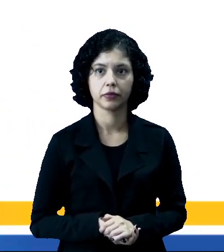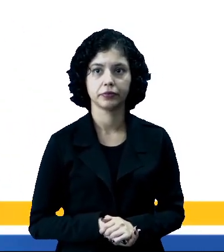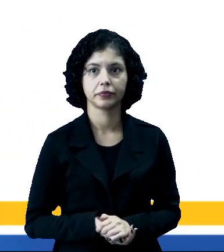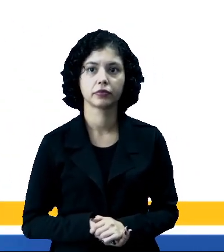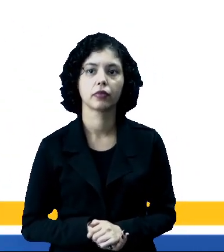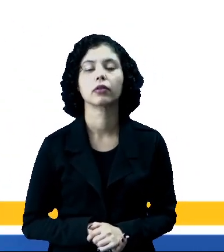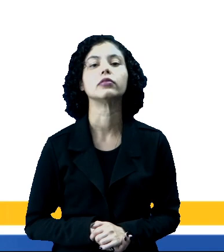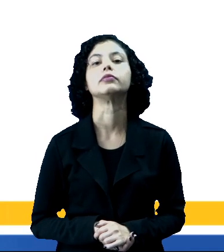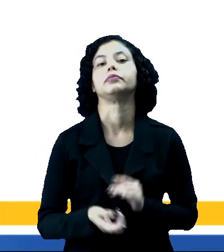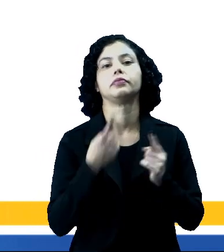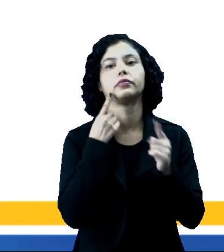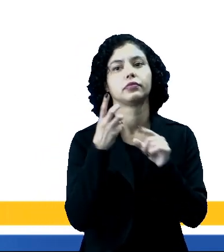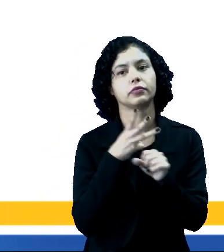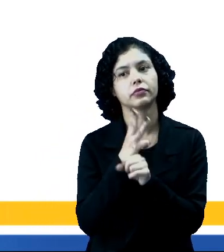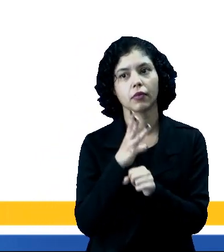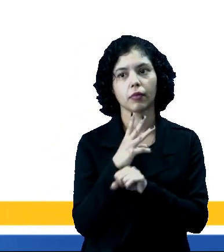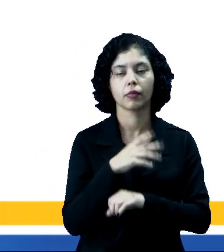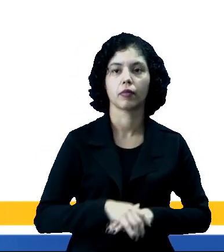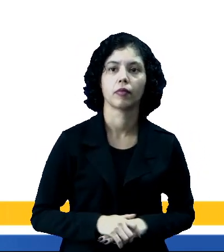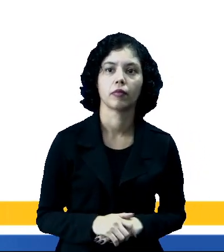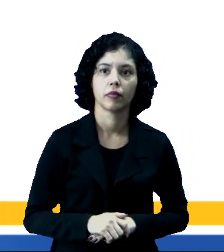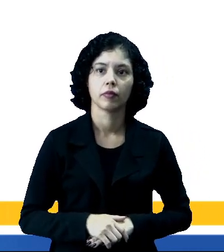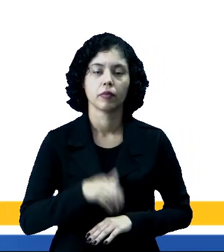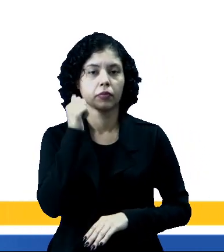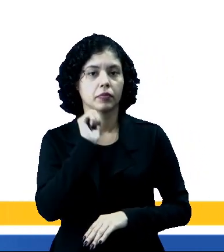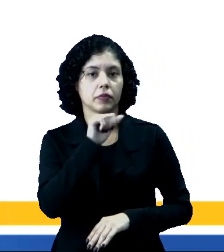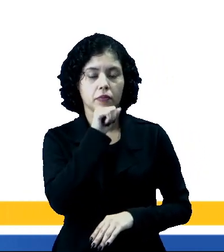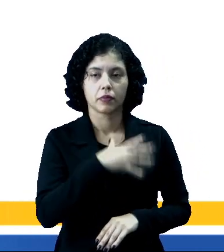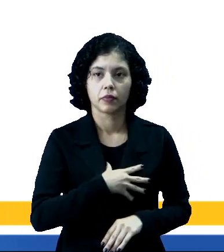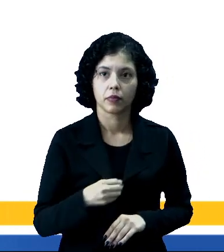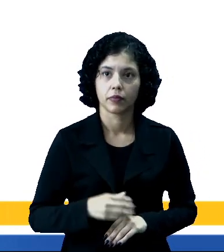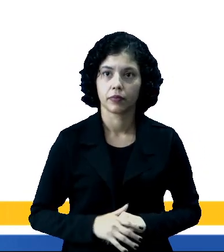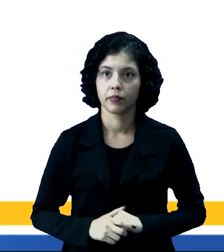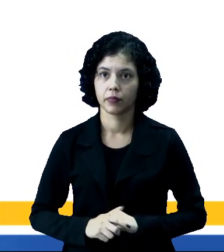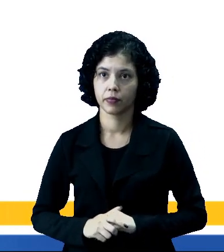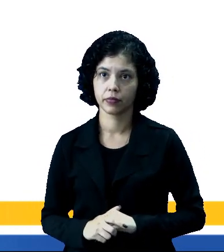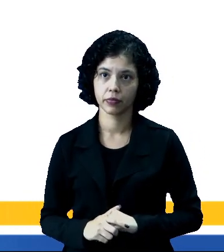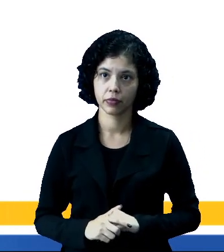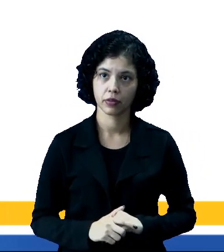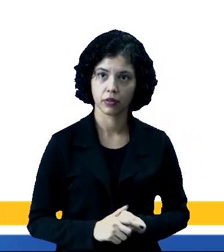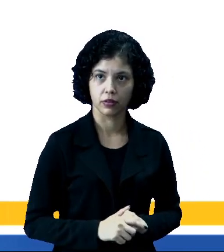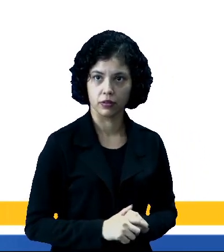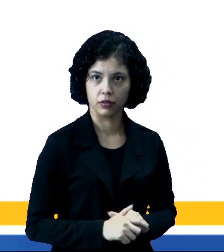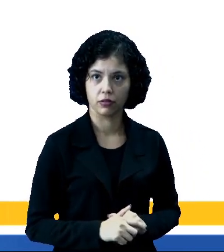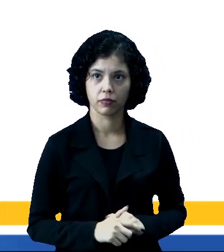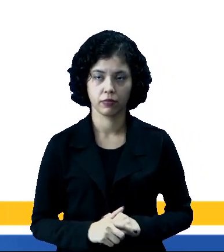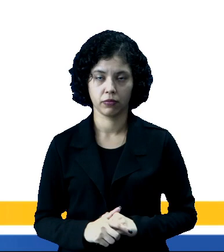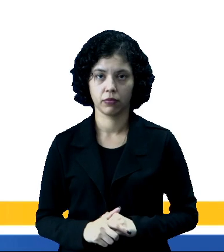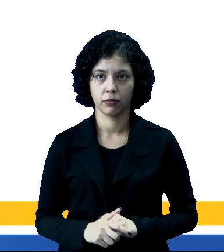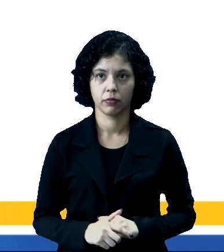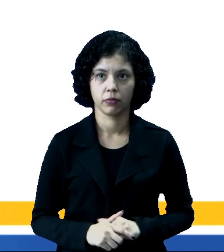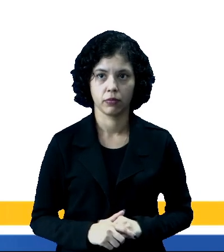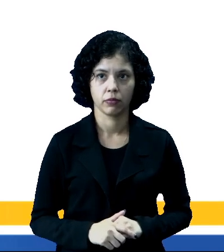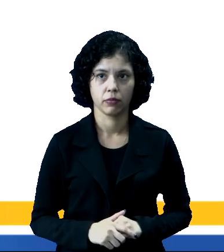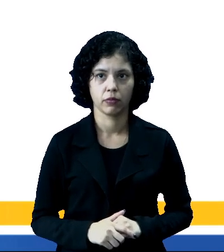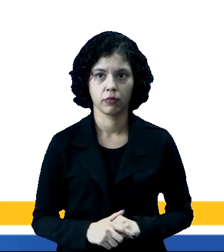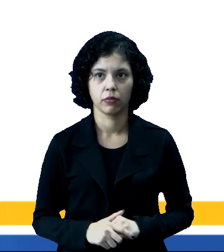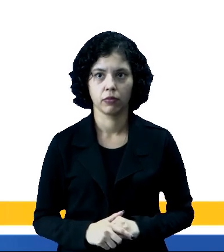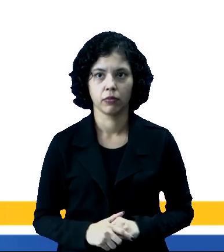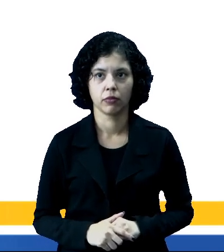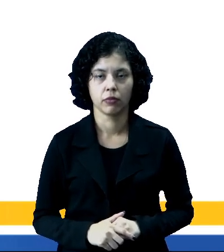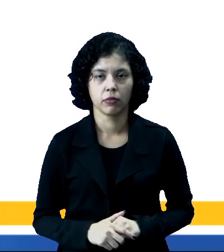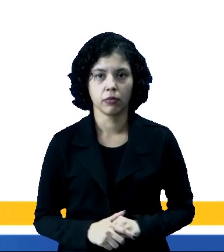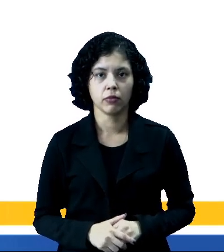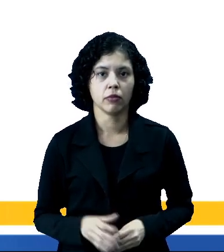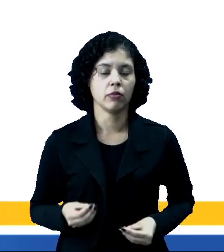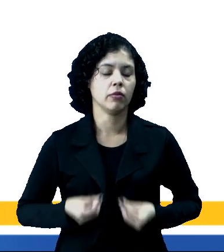Aí, mais uma conversa no WhatsApp, né? Entre mãe e filho ali, me parece. Usted, madre, le doy el cielo, el mar e la